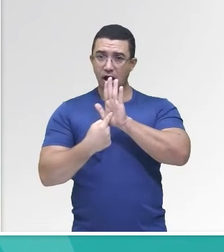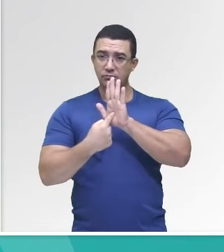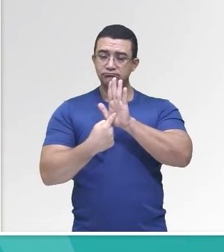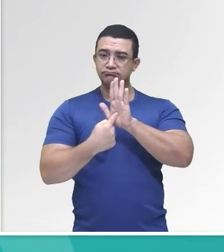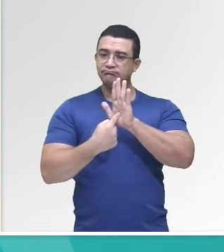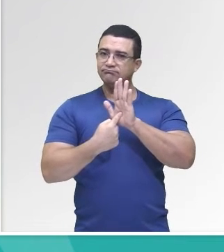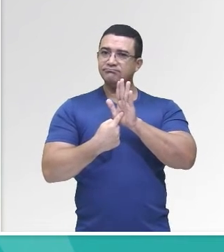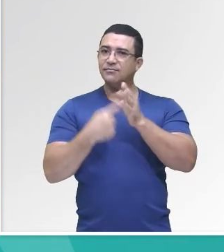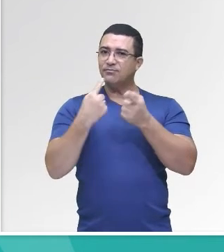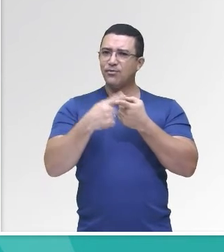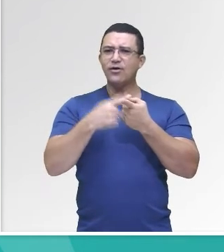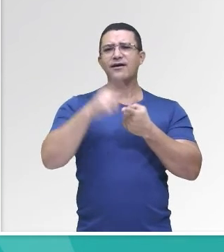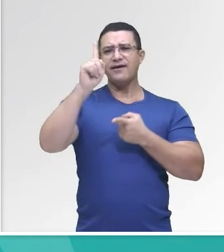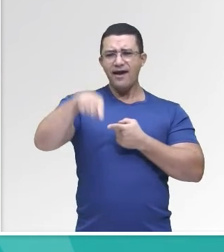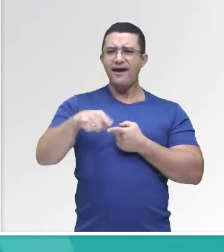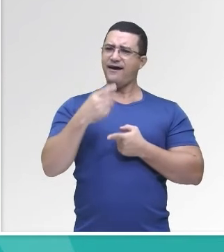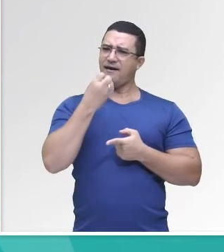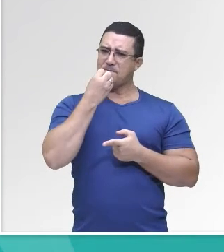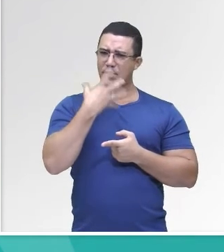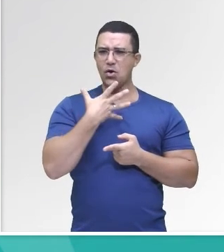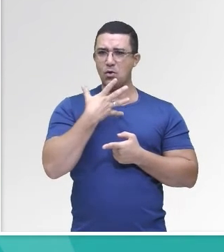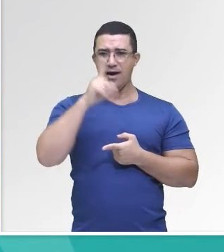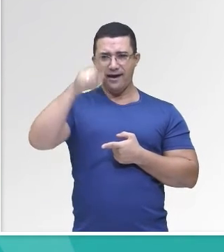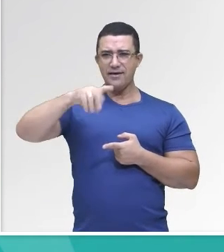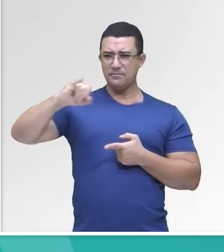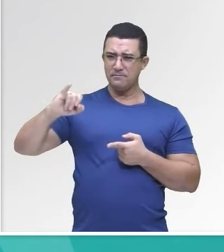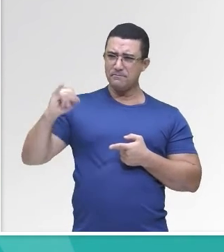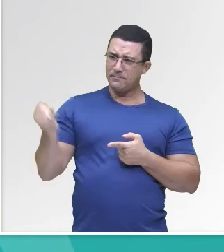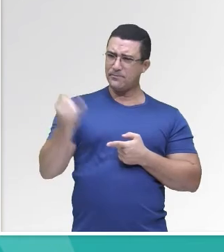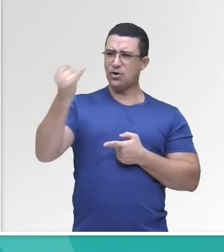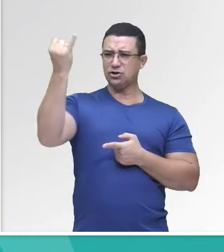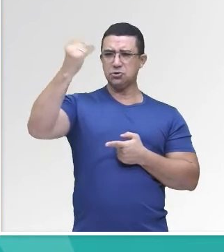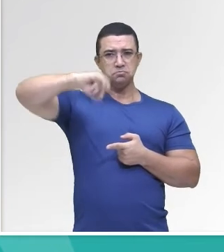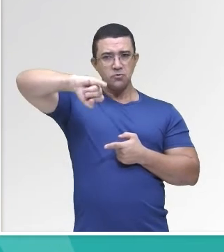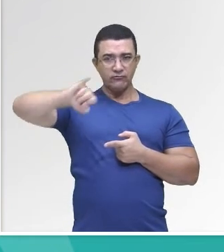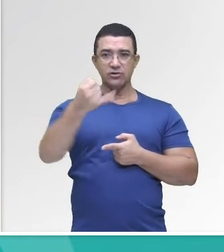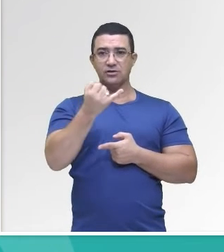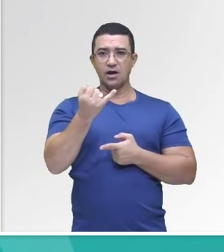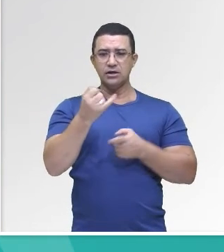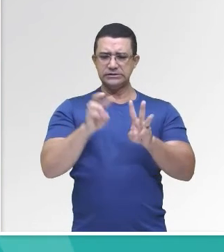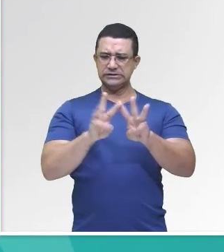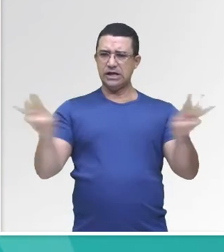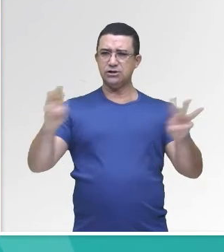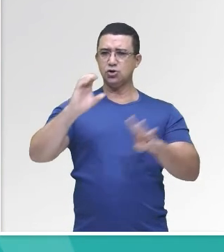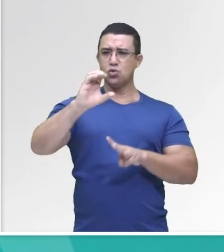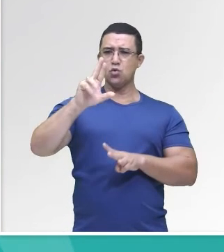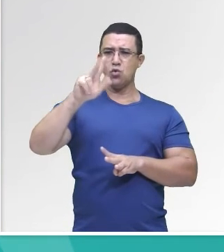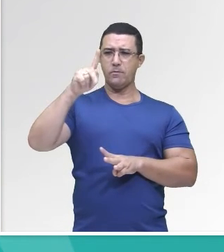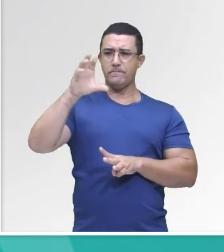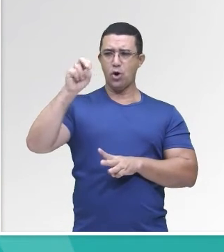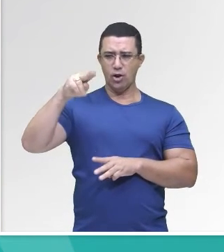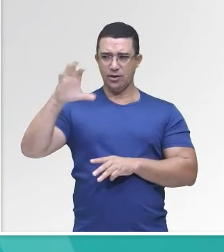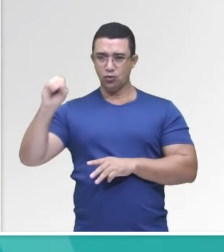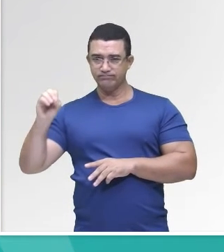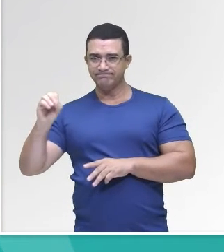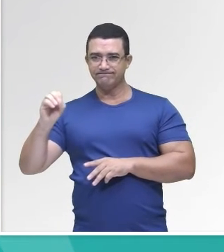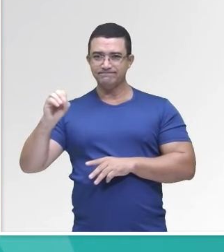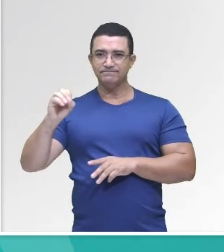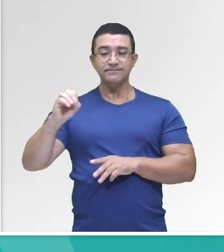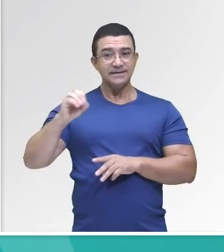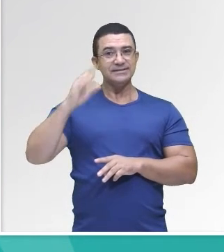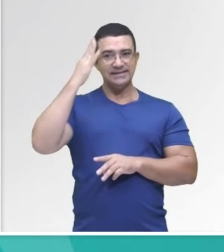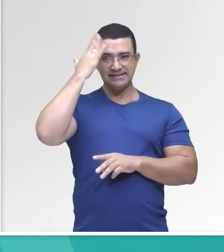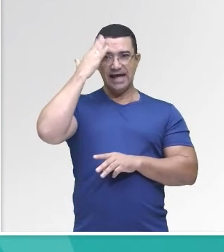você acessar esse site que se chama Cuponel. Nós já percebemos qual é o serviço que esse